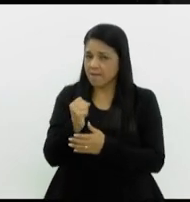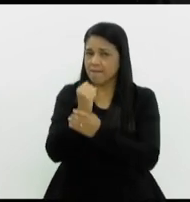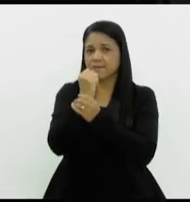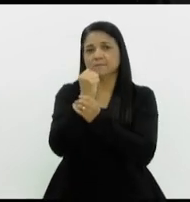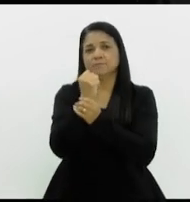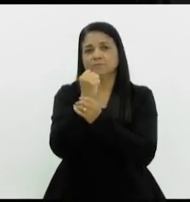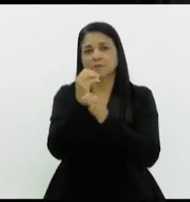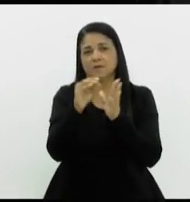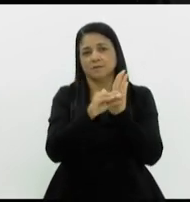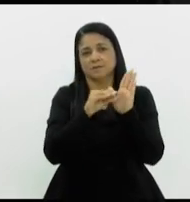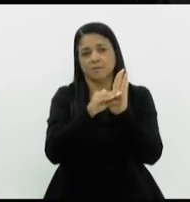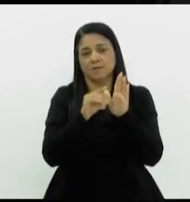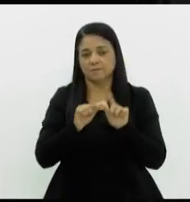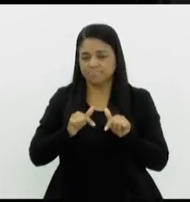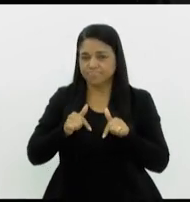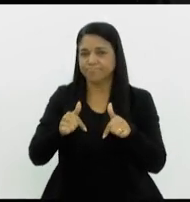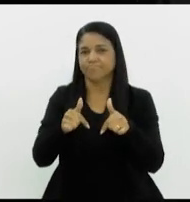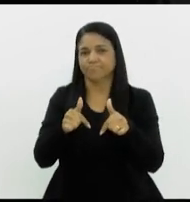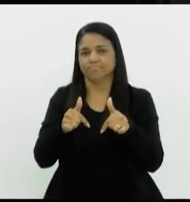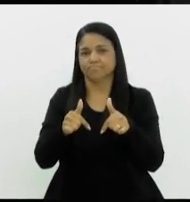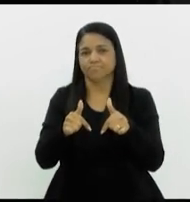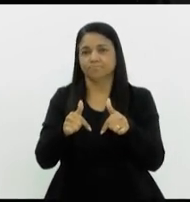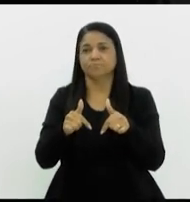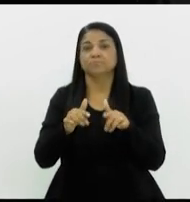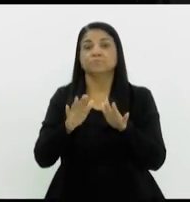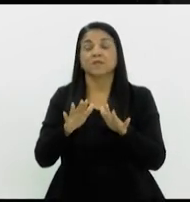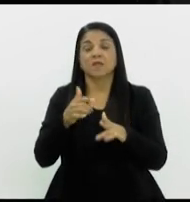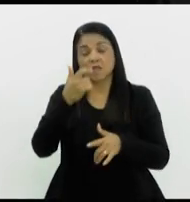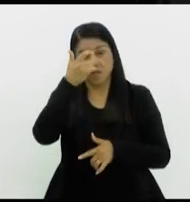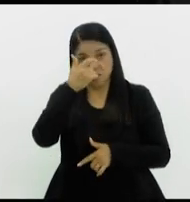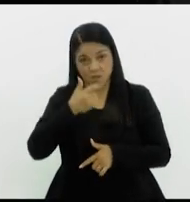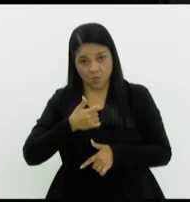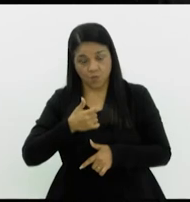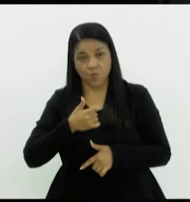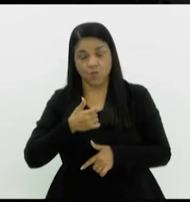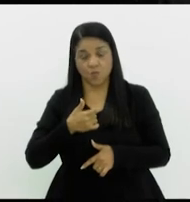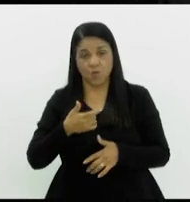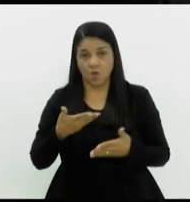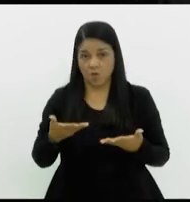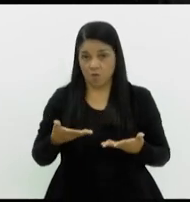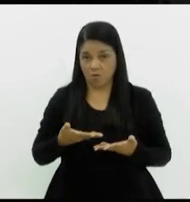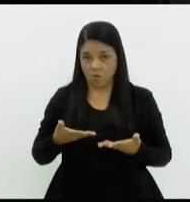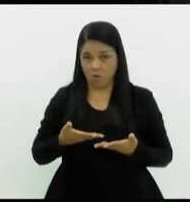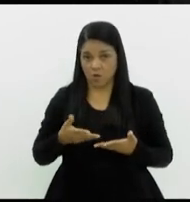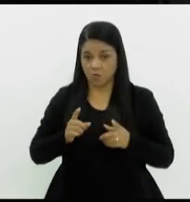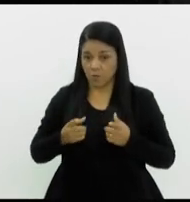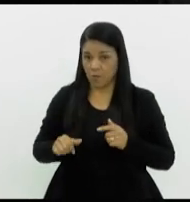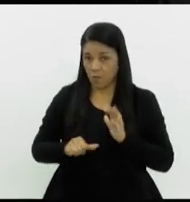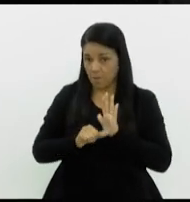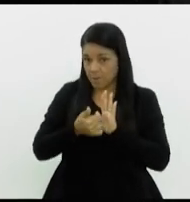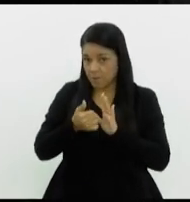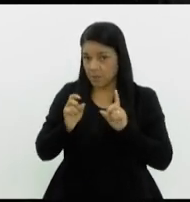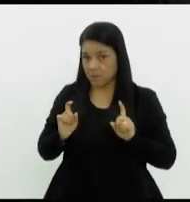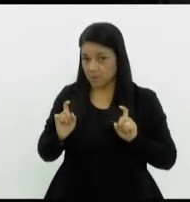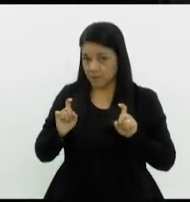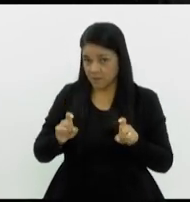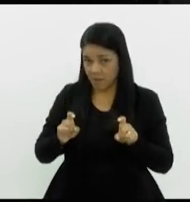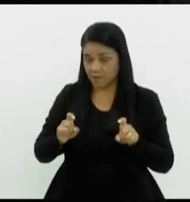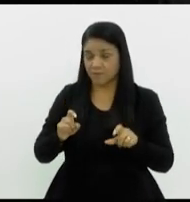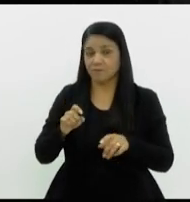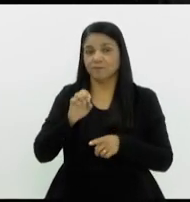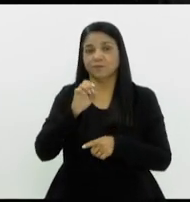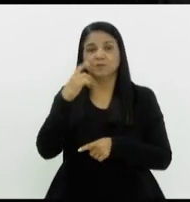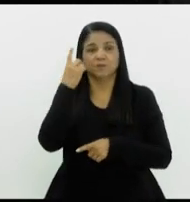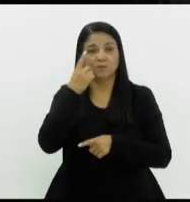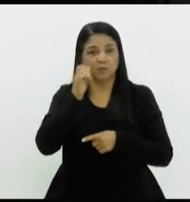sejam executadas. Apesar de eu estar agora no meu primeiro mandato de deputado estadual